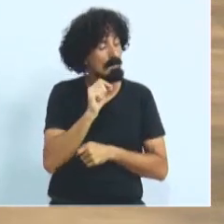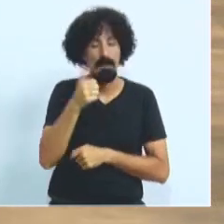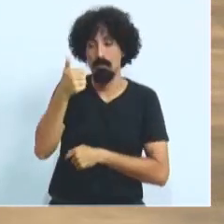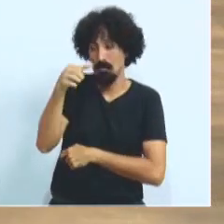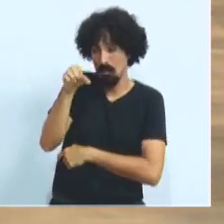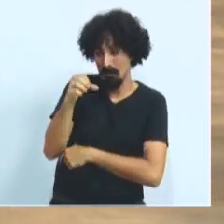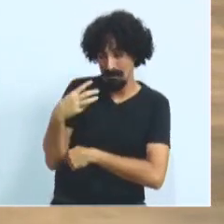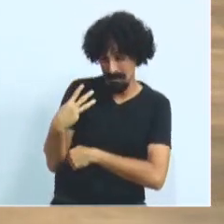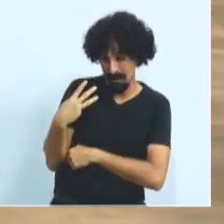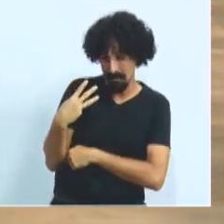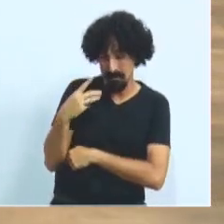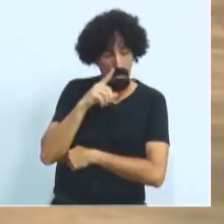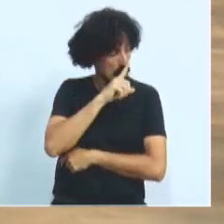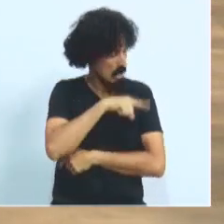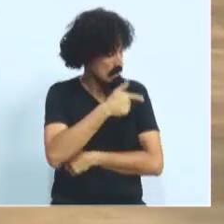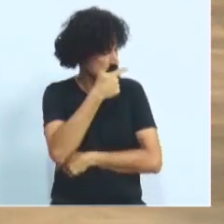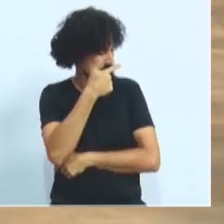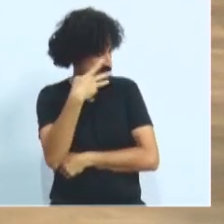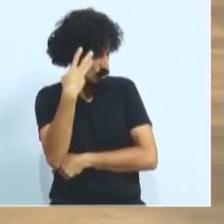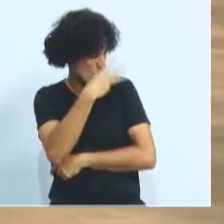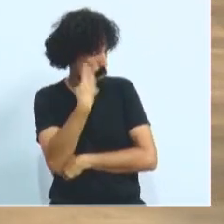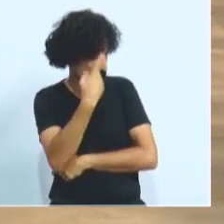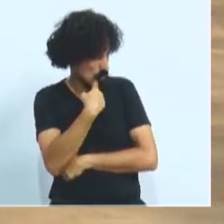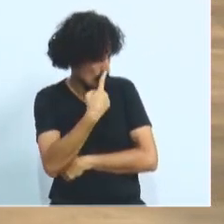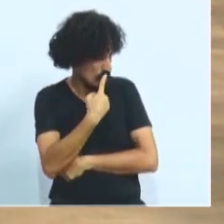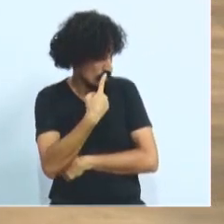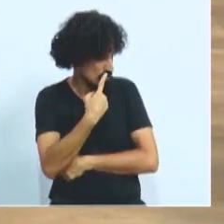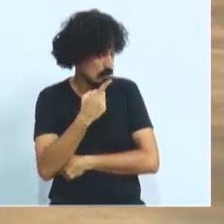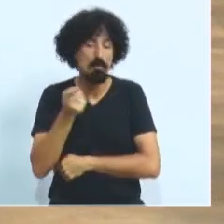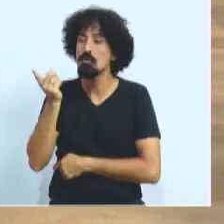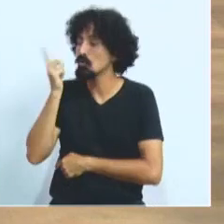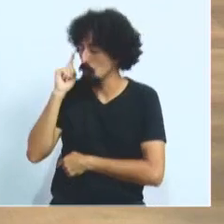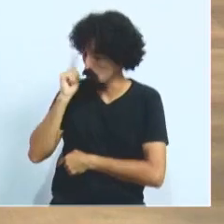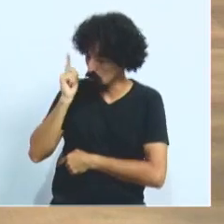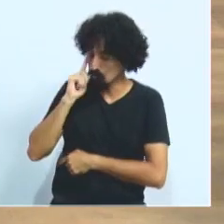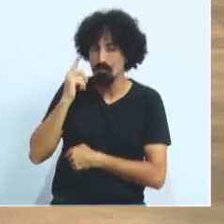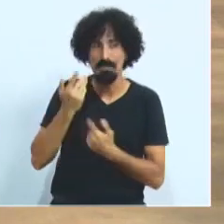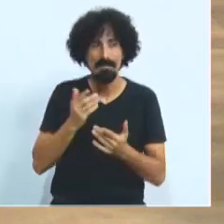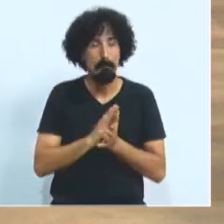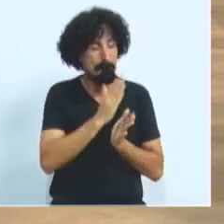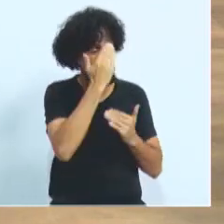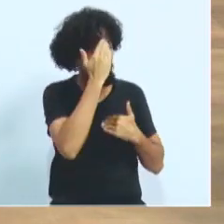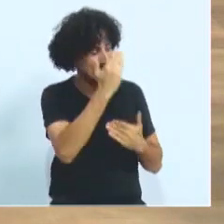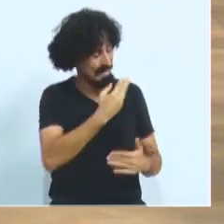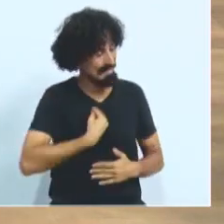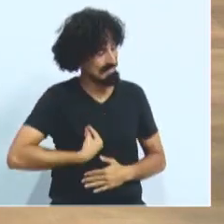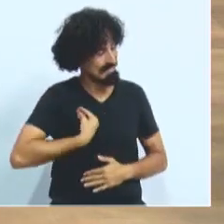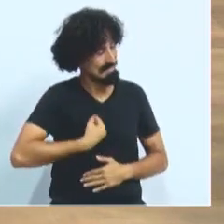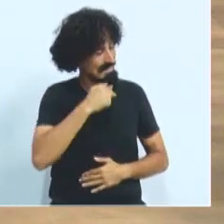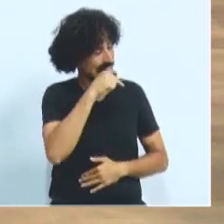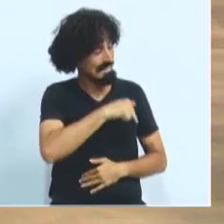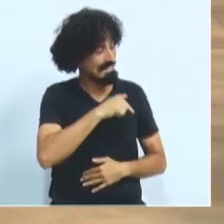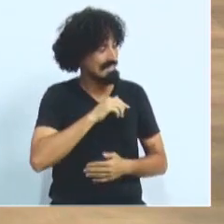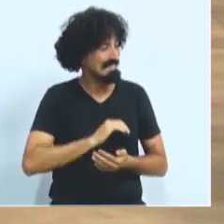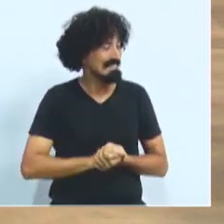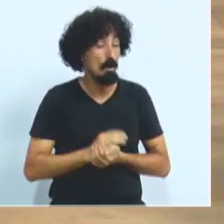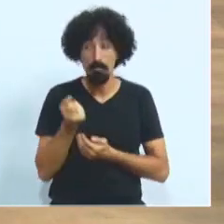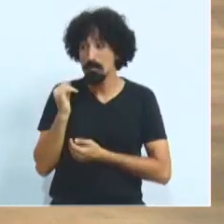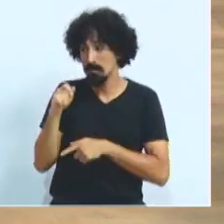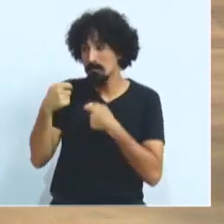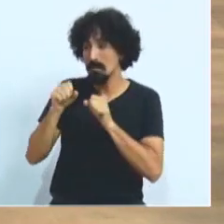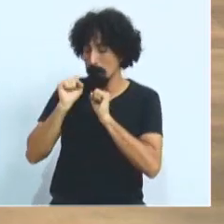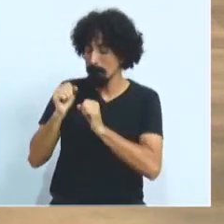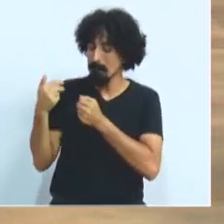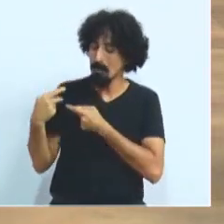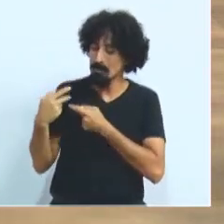193, 24 horas, de segunda a segunda, todos os dias. Todo dia. Obrigada, viu, por estarem aqui com a gente. Não, precisando, é só chamar a